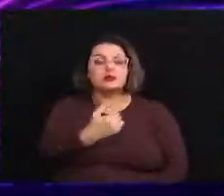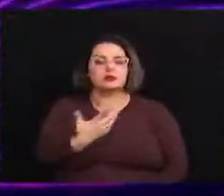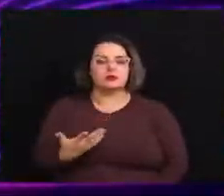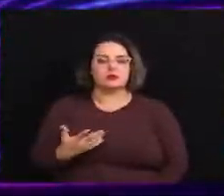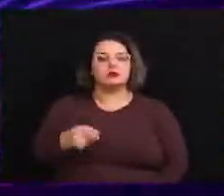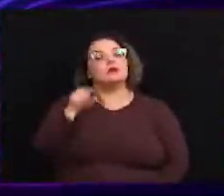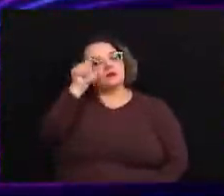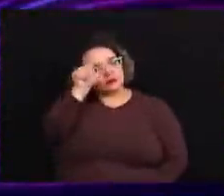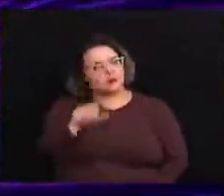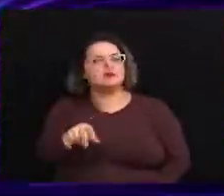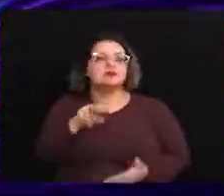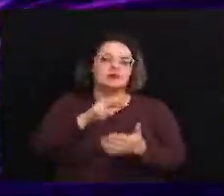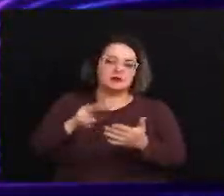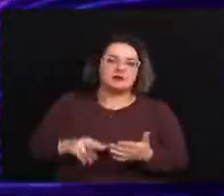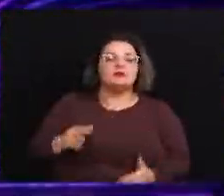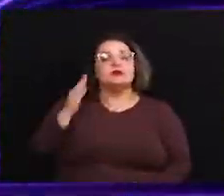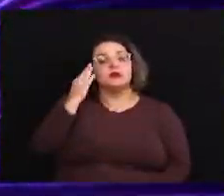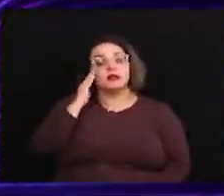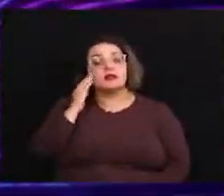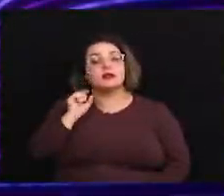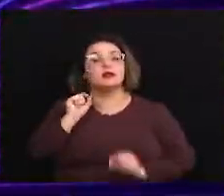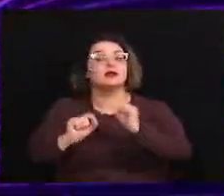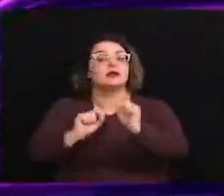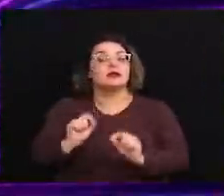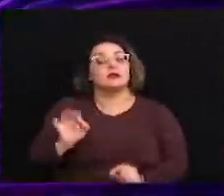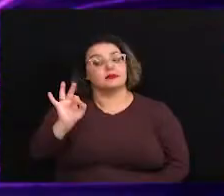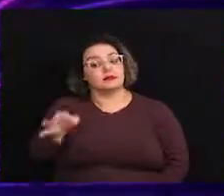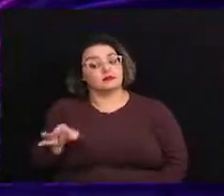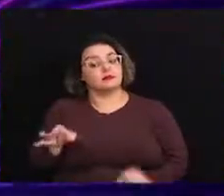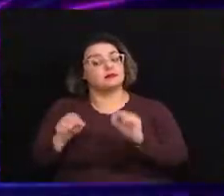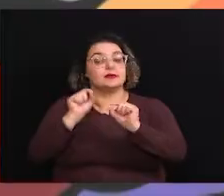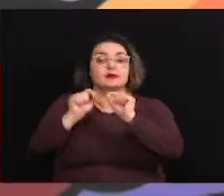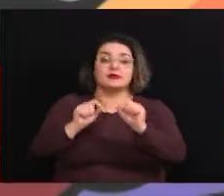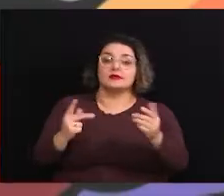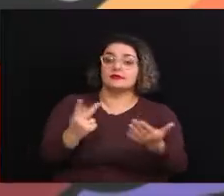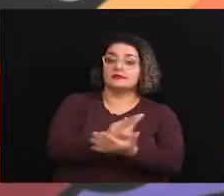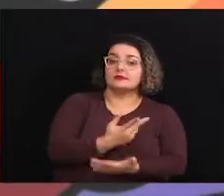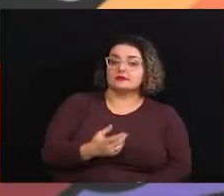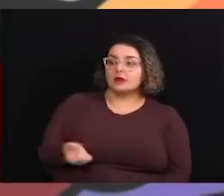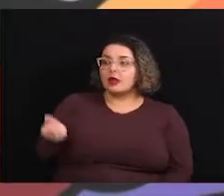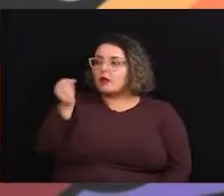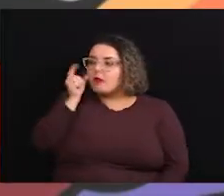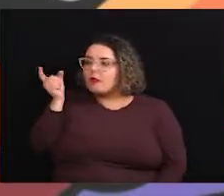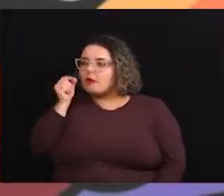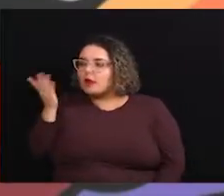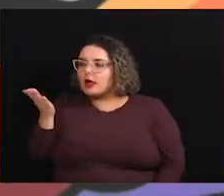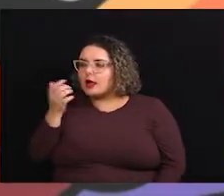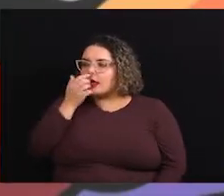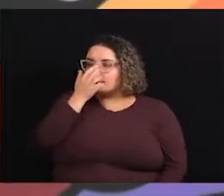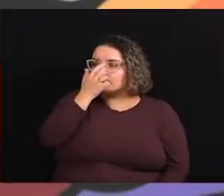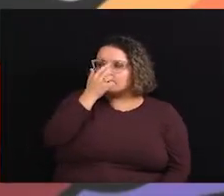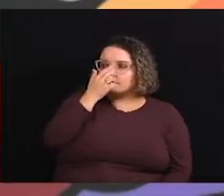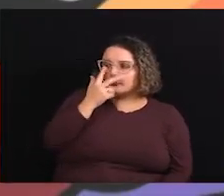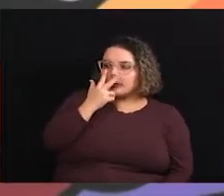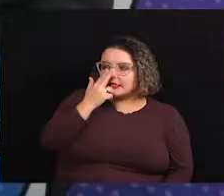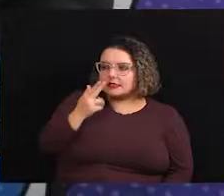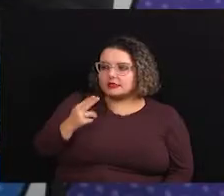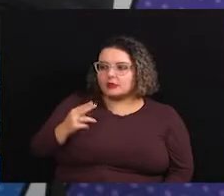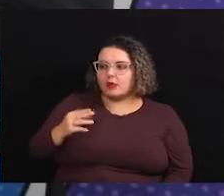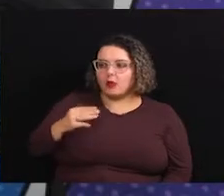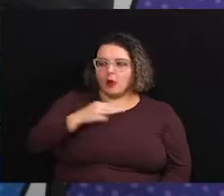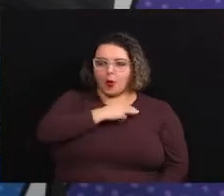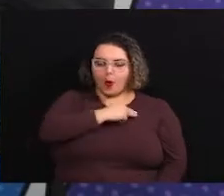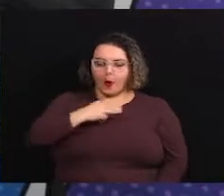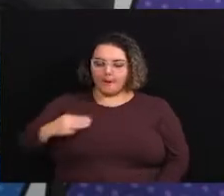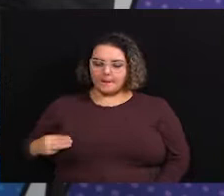você, leitor, que vai ter que interpretar quem tá certo e quem tá errado. O gato seria tipo o mestre dos magos, né? Que